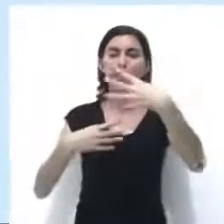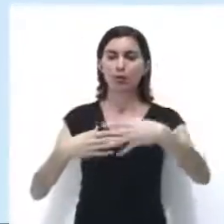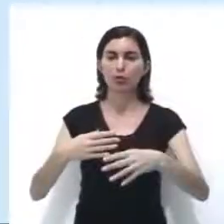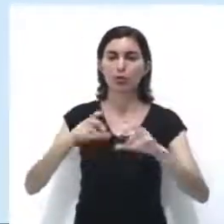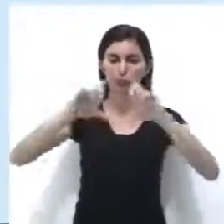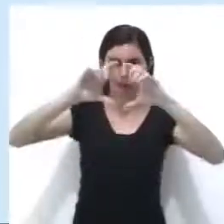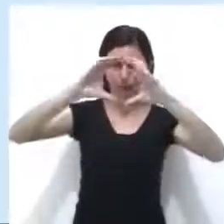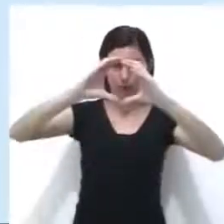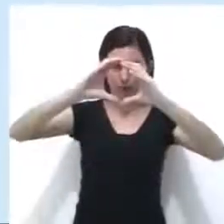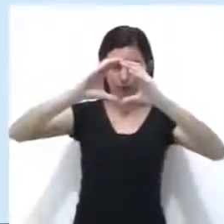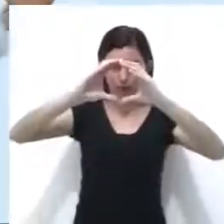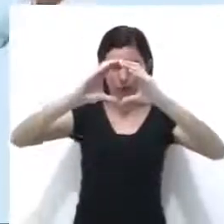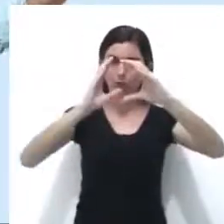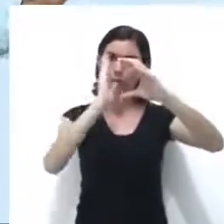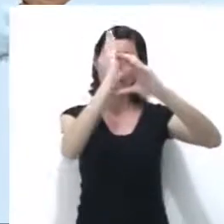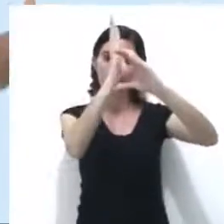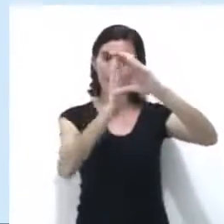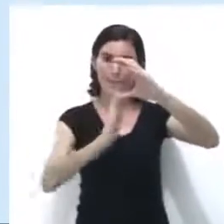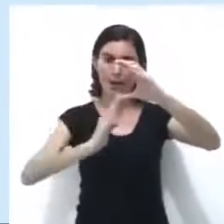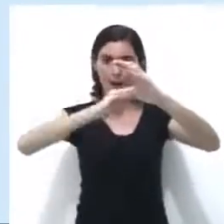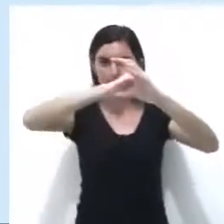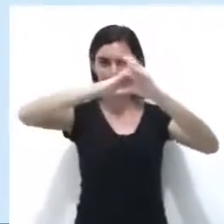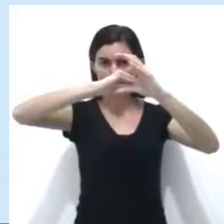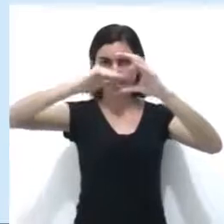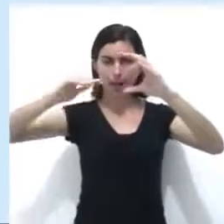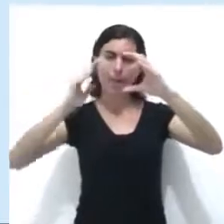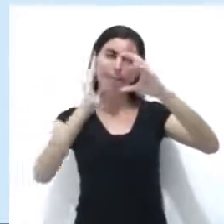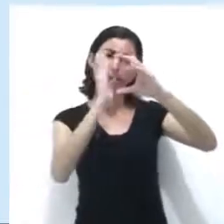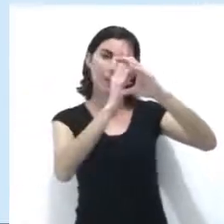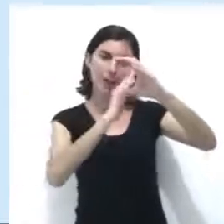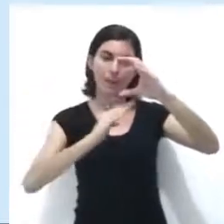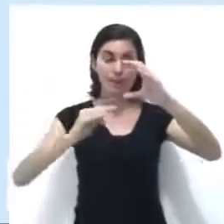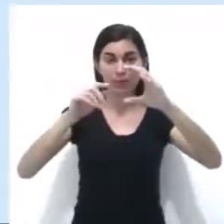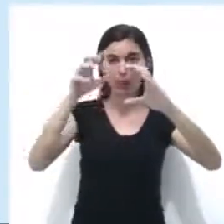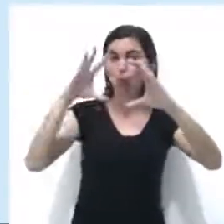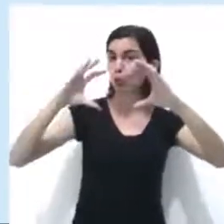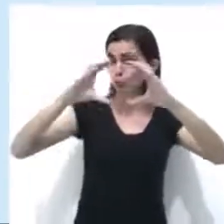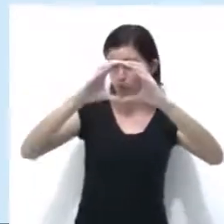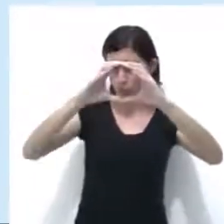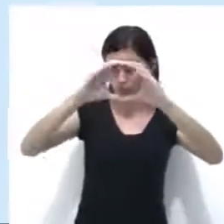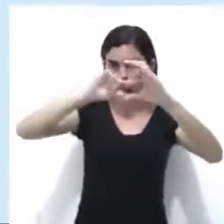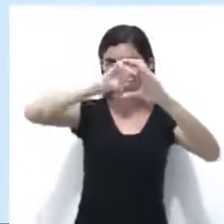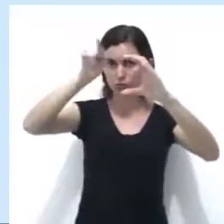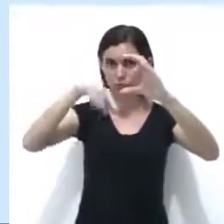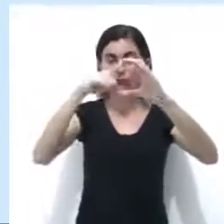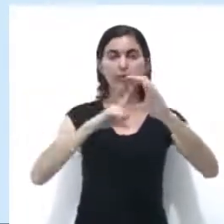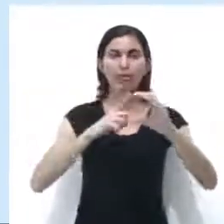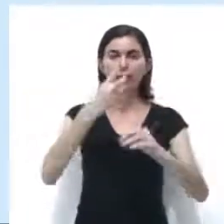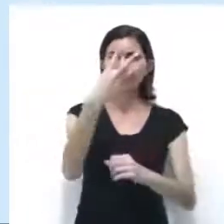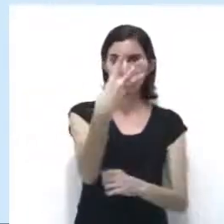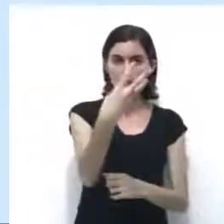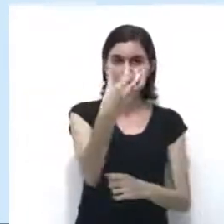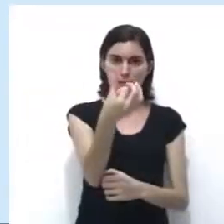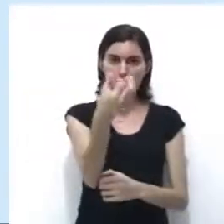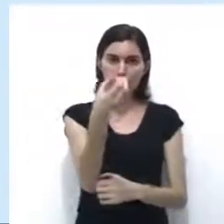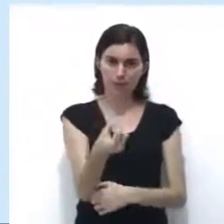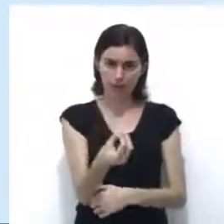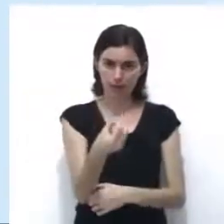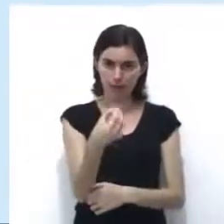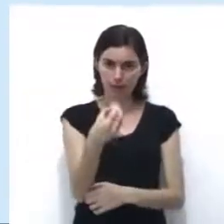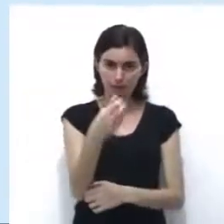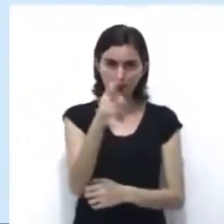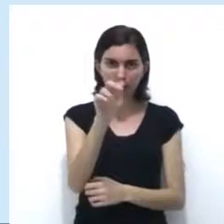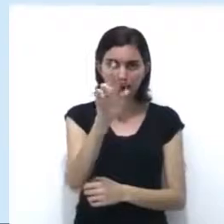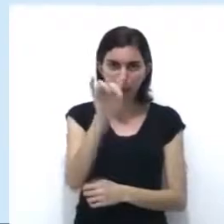4 partes iguais. Ora, se um círculo tem 360 graus, lembra? Por que